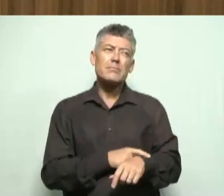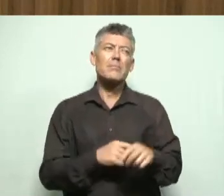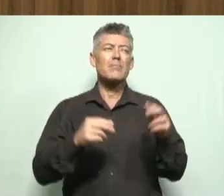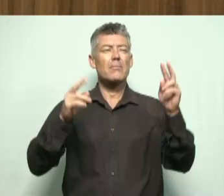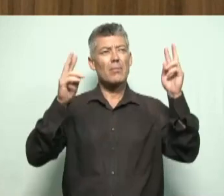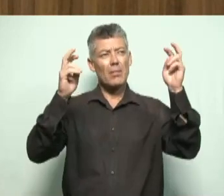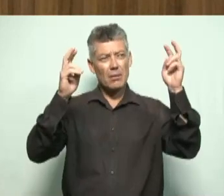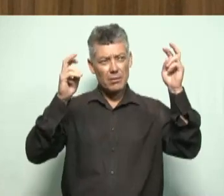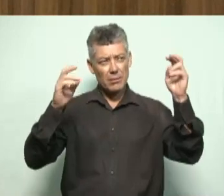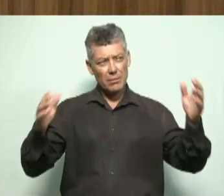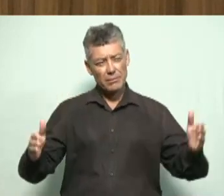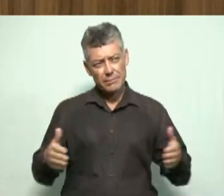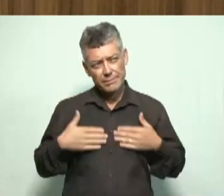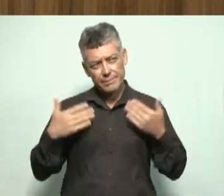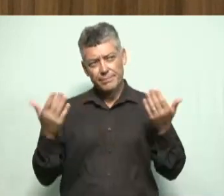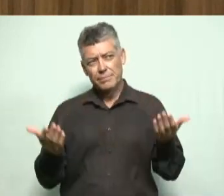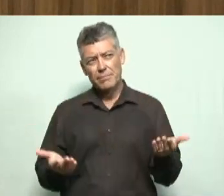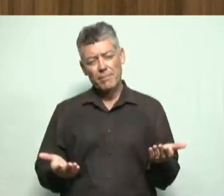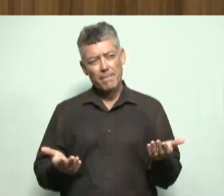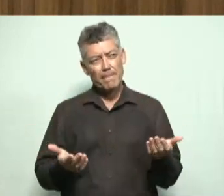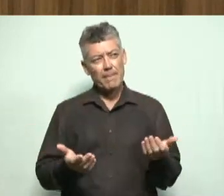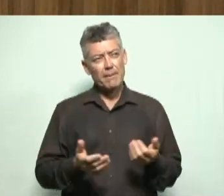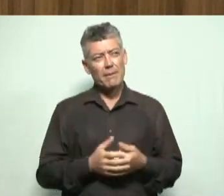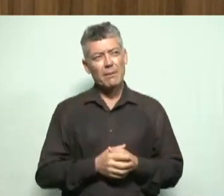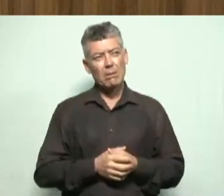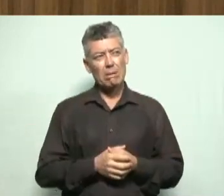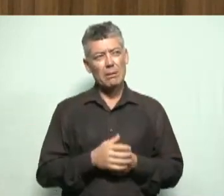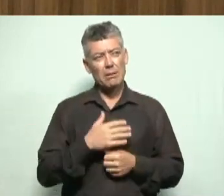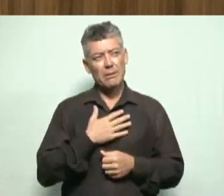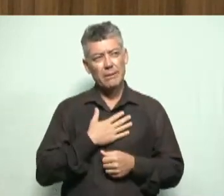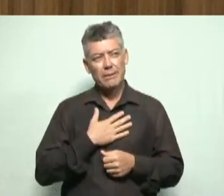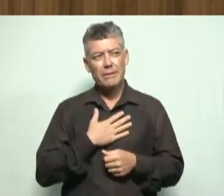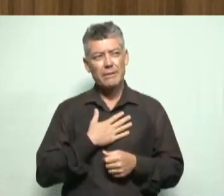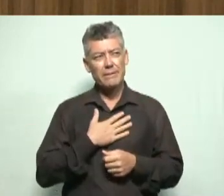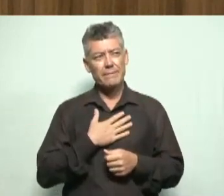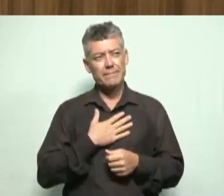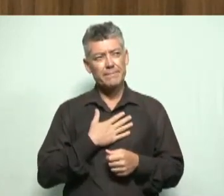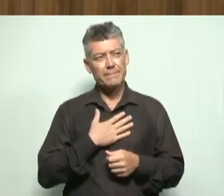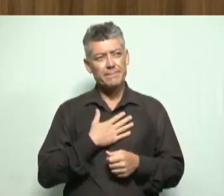é assustador, né, que estamos todos